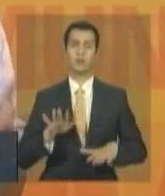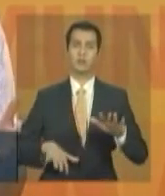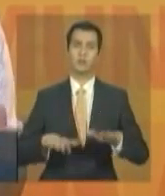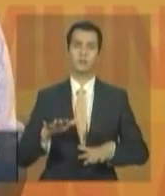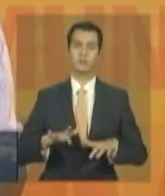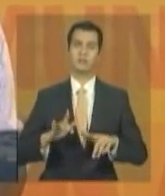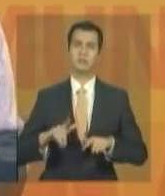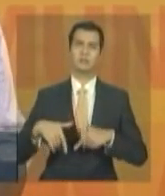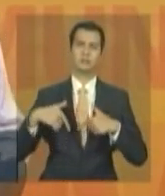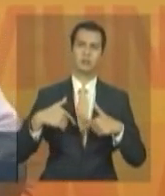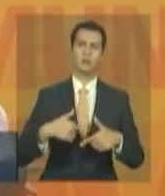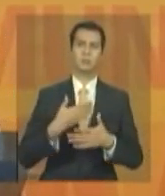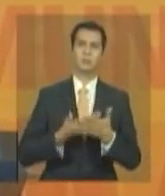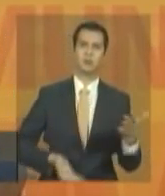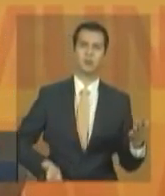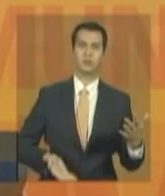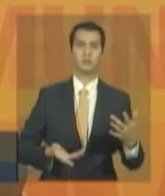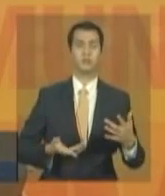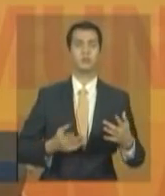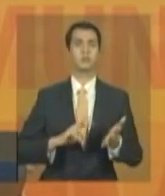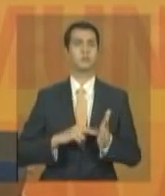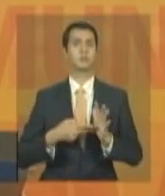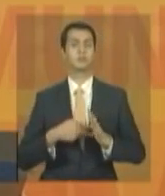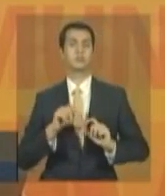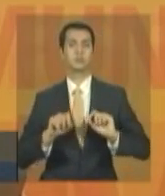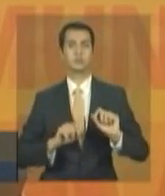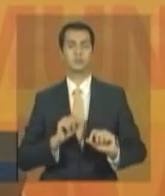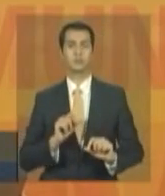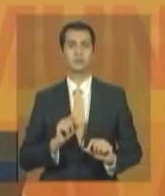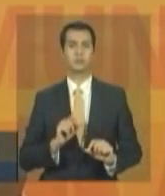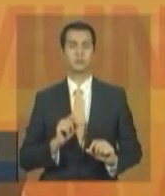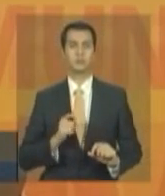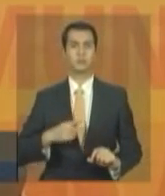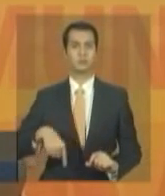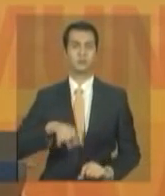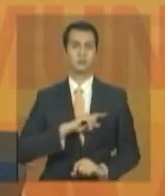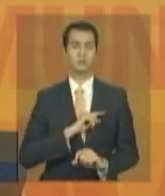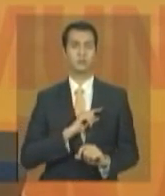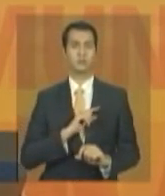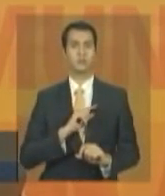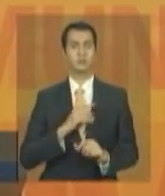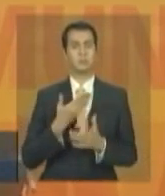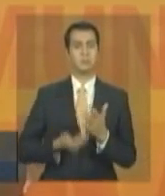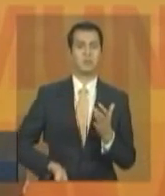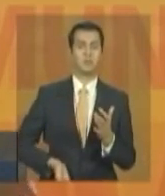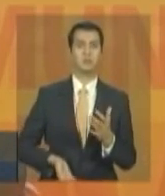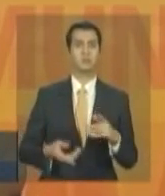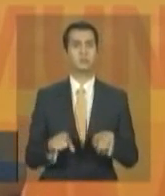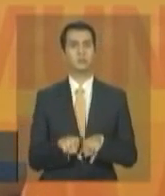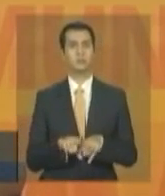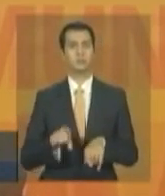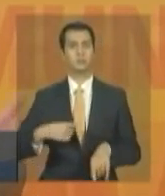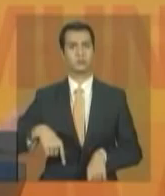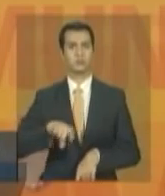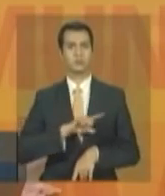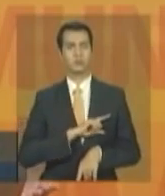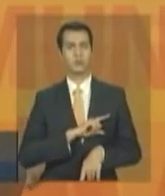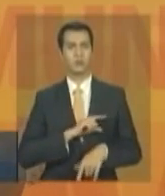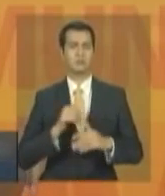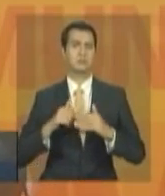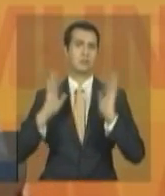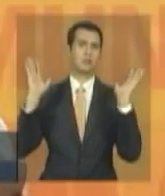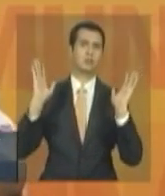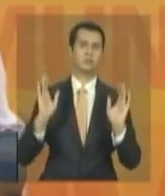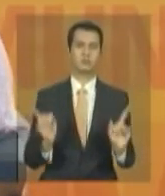aquela derrota que não significa nem que nós vamos desistir, nem que nós vamos